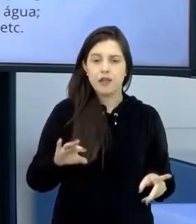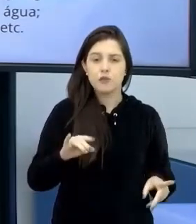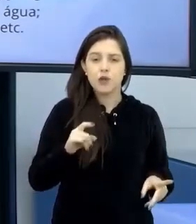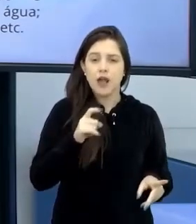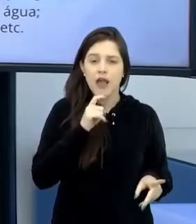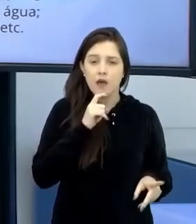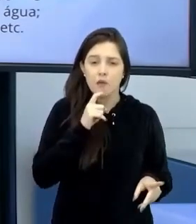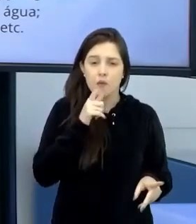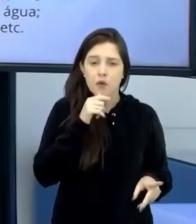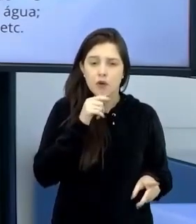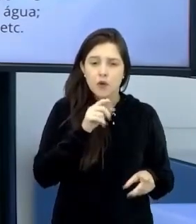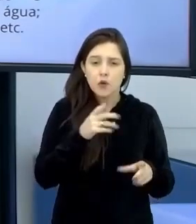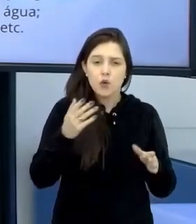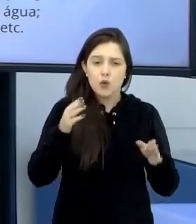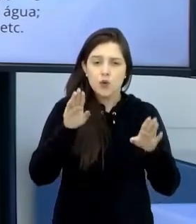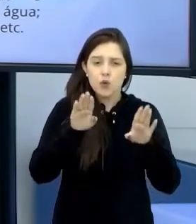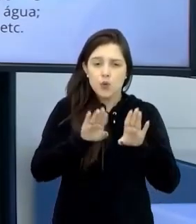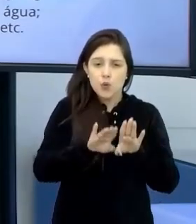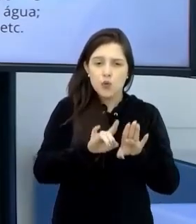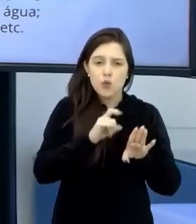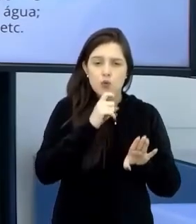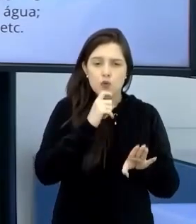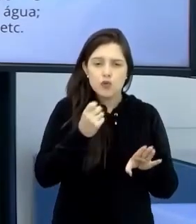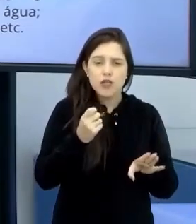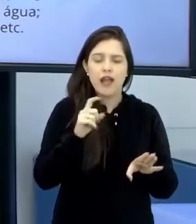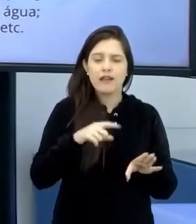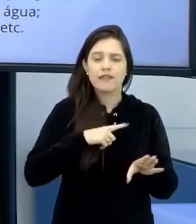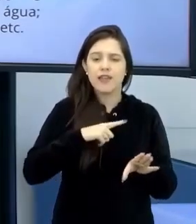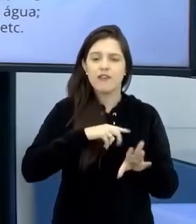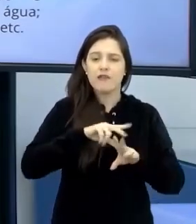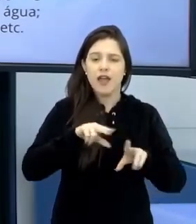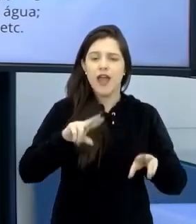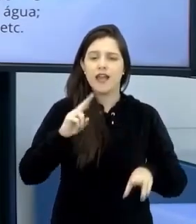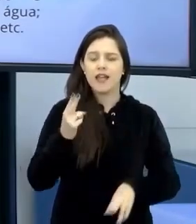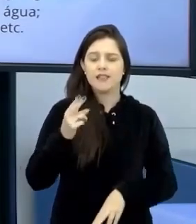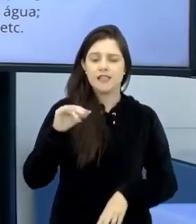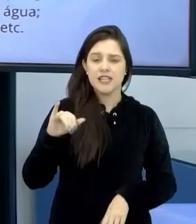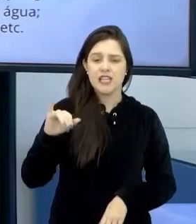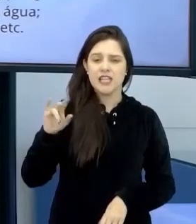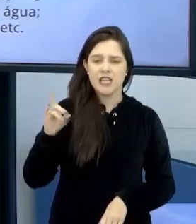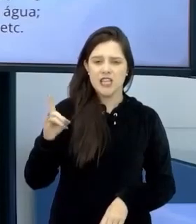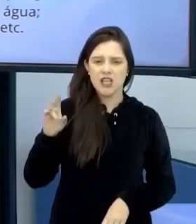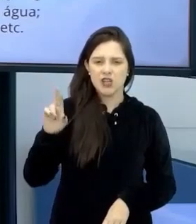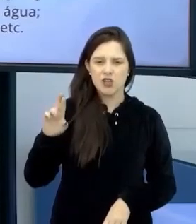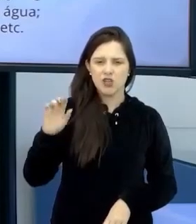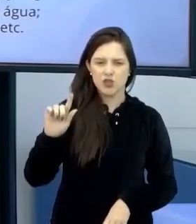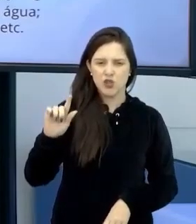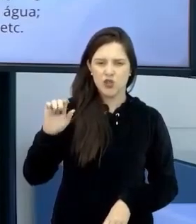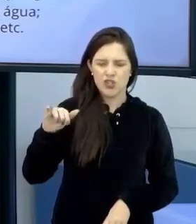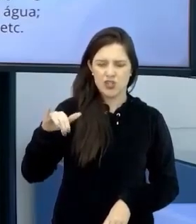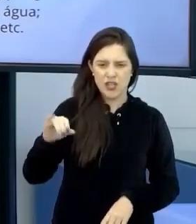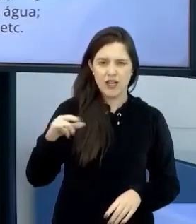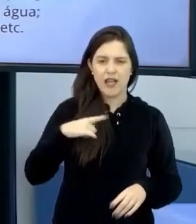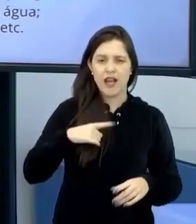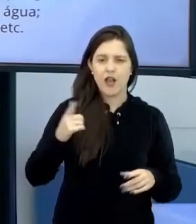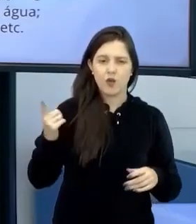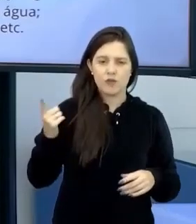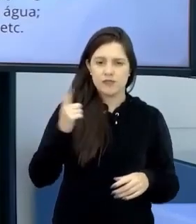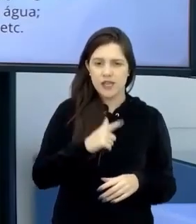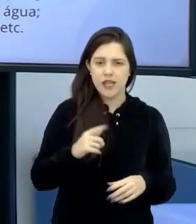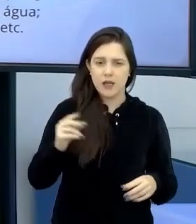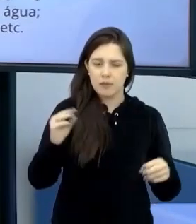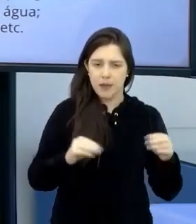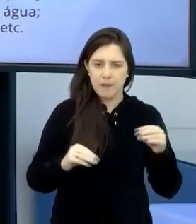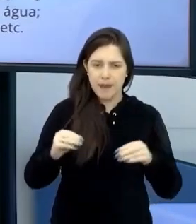nós aumentamos a quantidade de ligações de hidrogênio, certo? Isso provoca um aumento no volume, um espaçamento entre essas